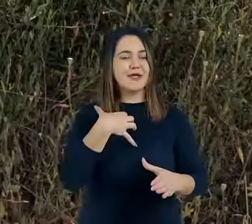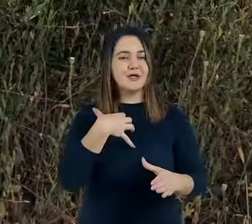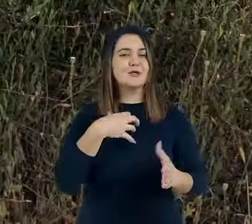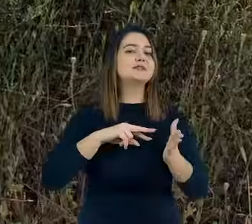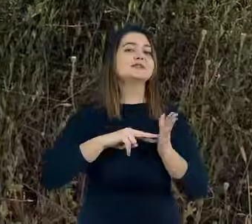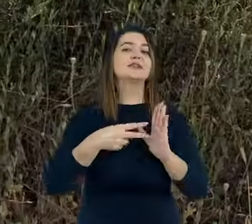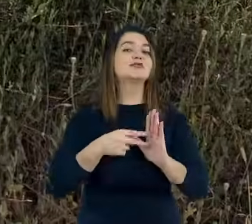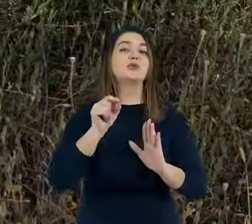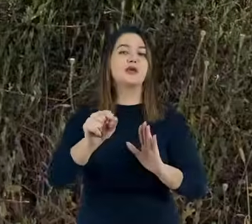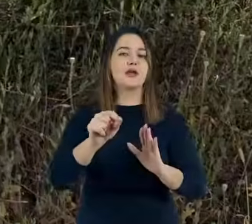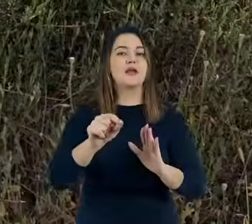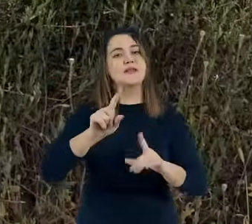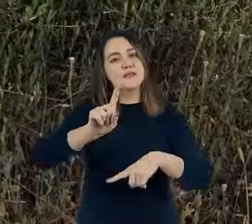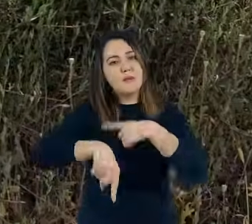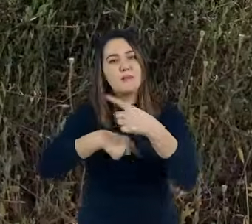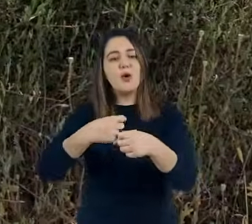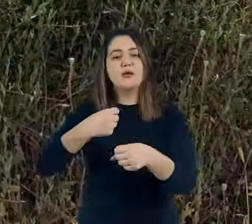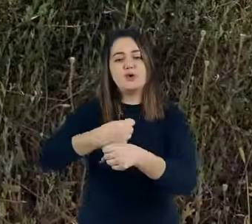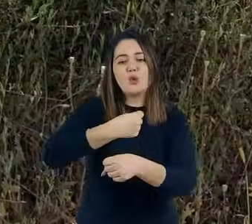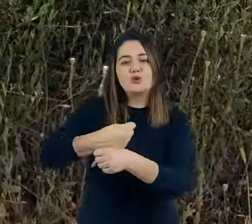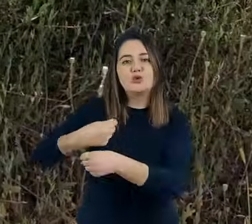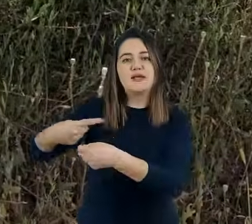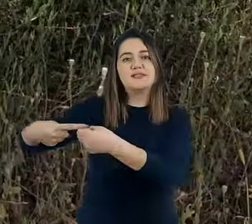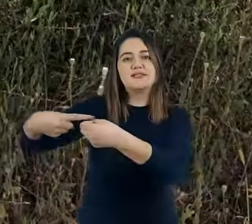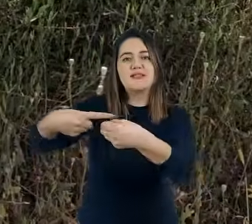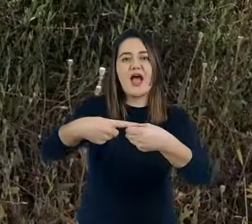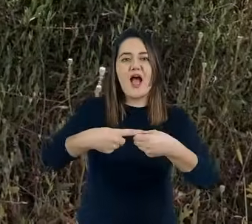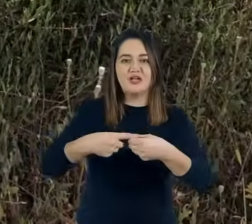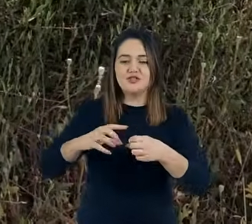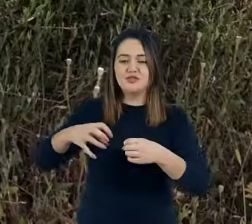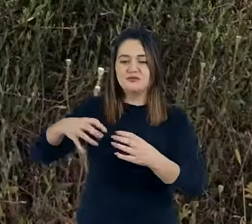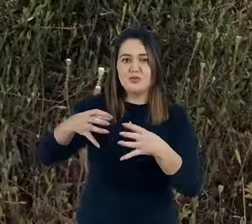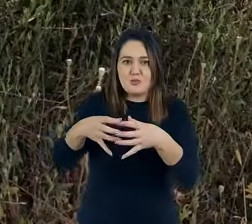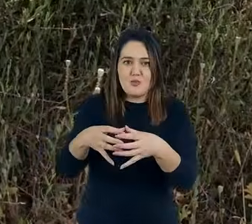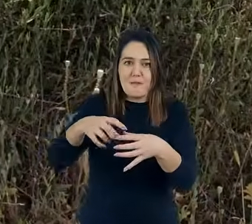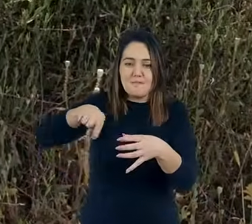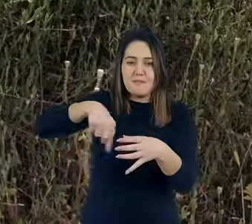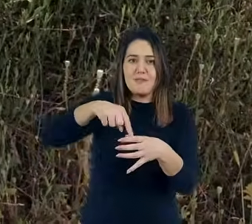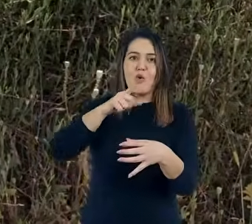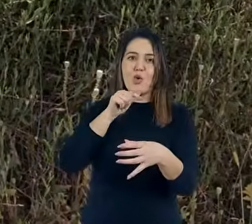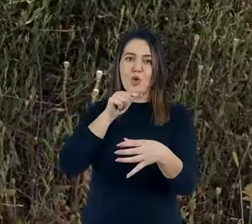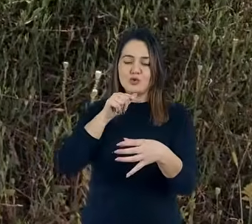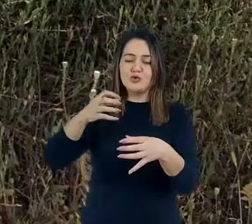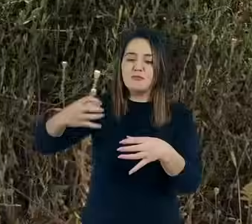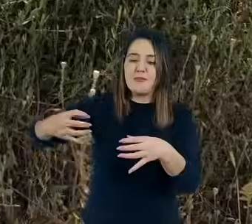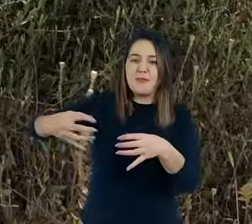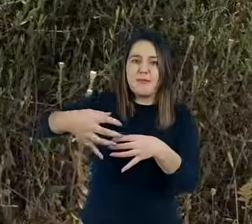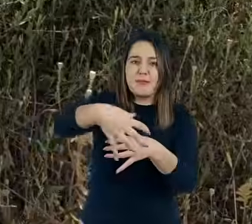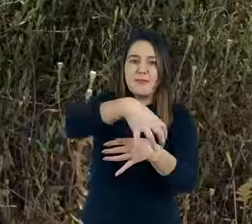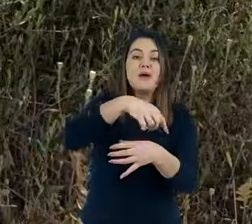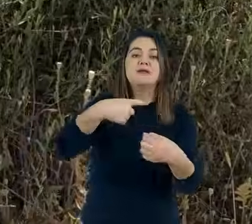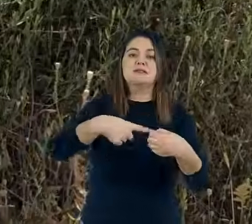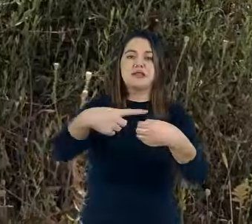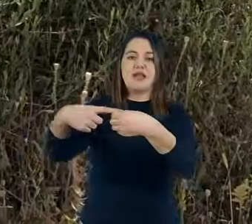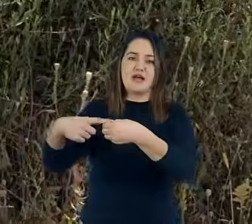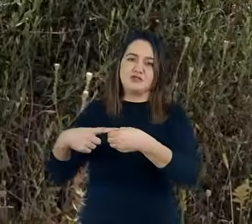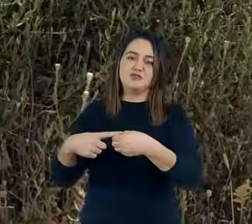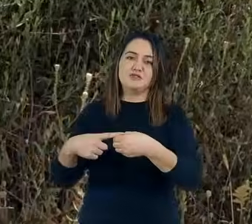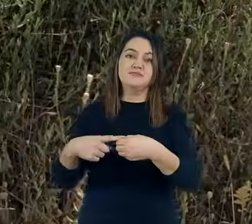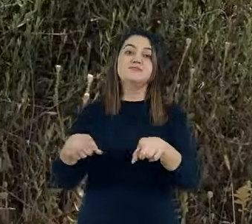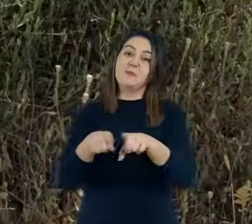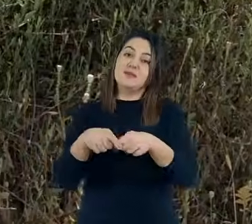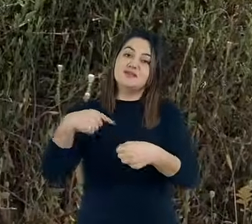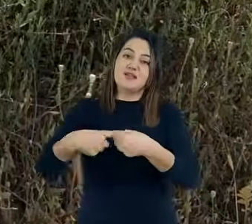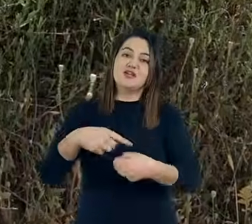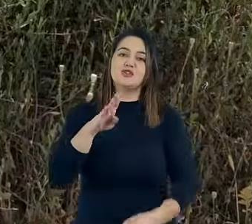depois, uma cidade era construída em torno desse poço, como aliás aconteceu com Beersheba. Aliás, o próprio